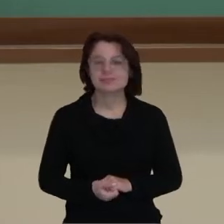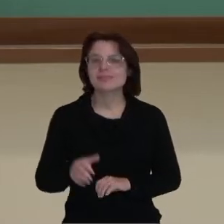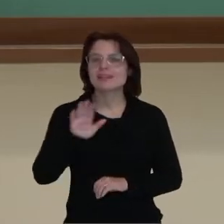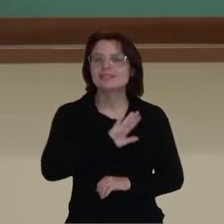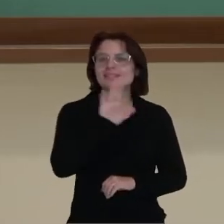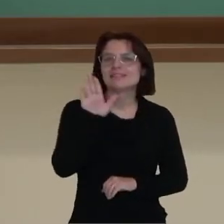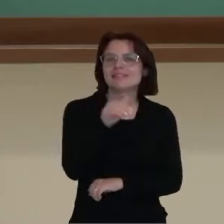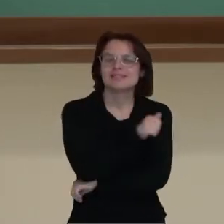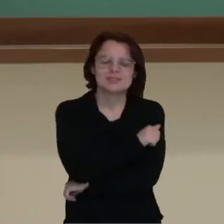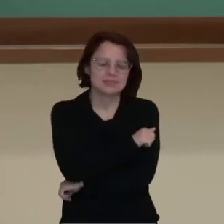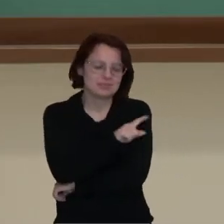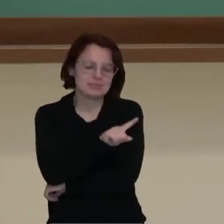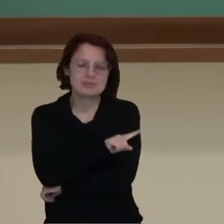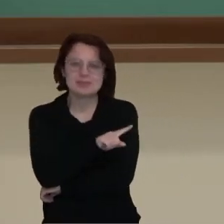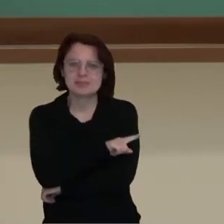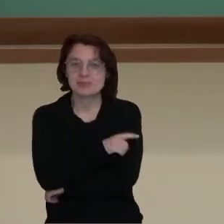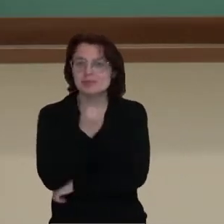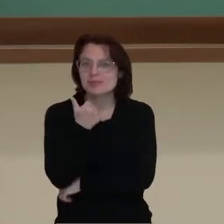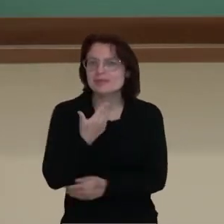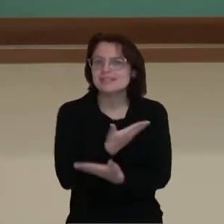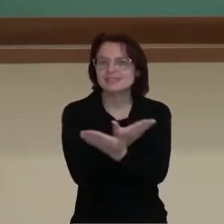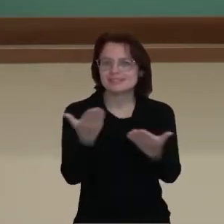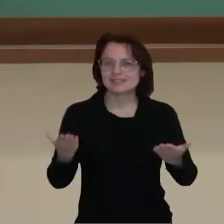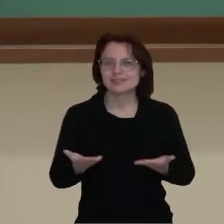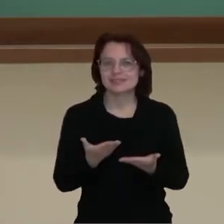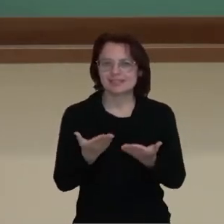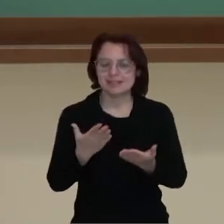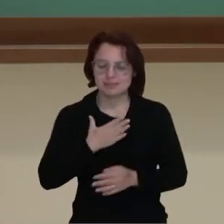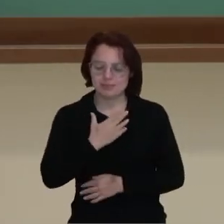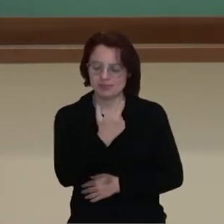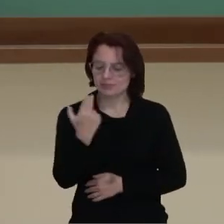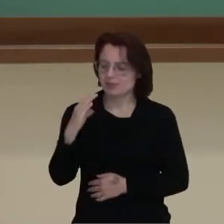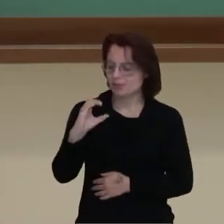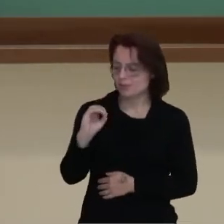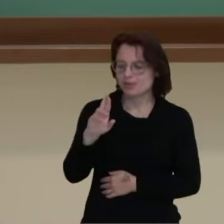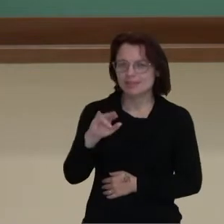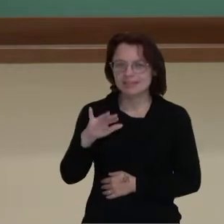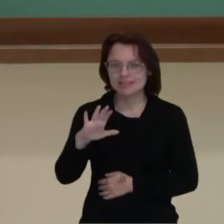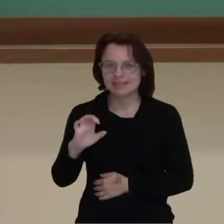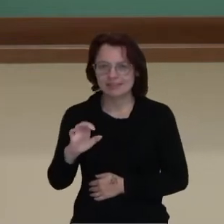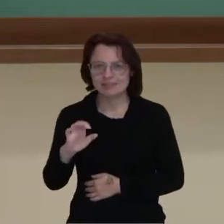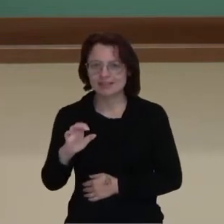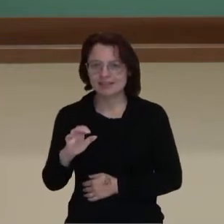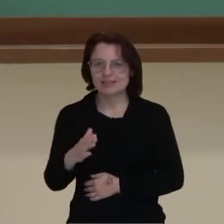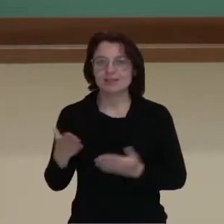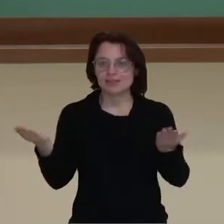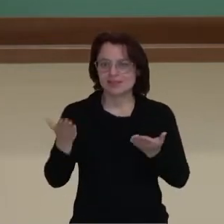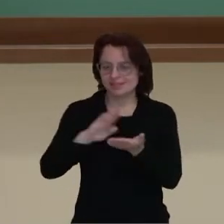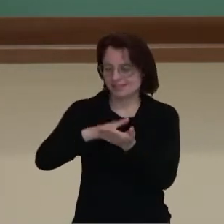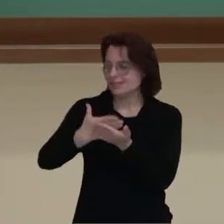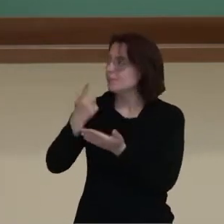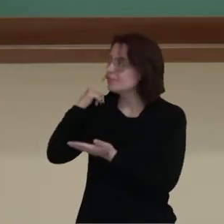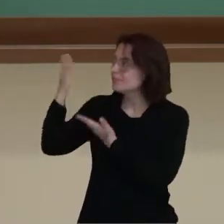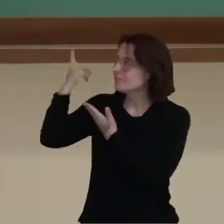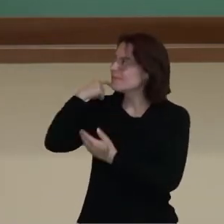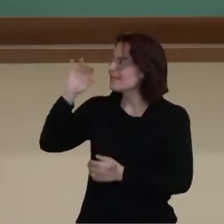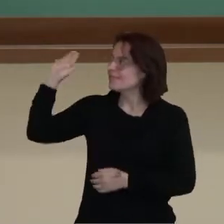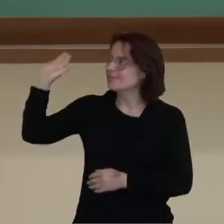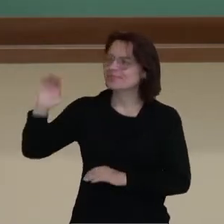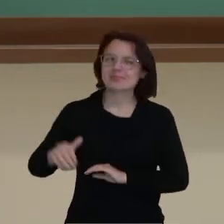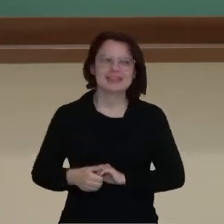Olá, estudantes da primeira série, tudo bem com vocês? Eu sou a professora Corine. Hoje nós estamos com a Bia.